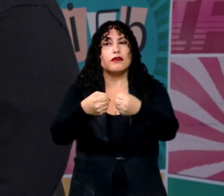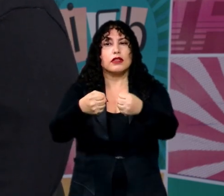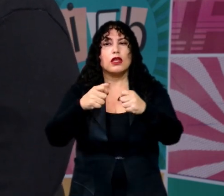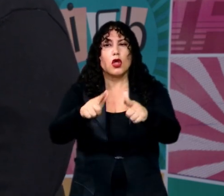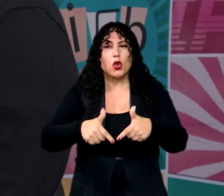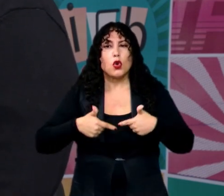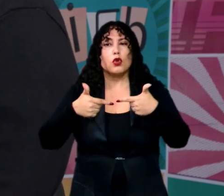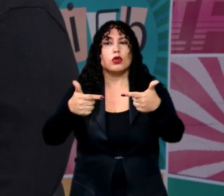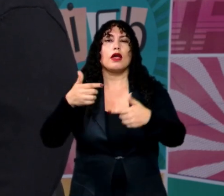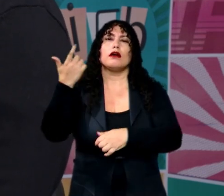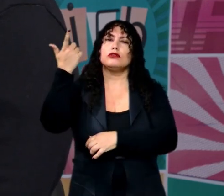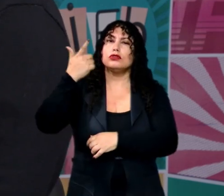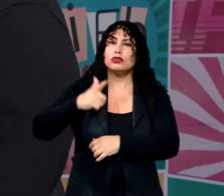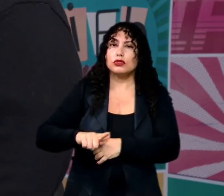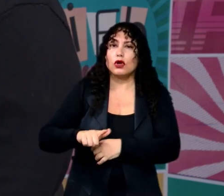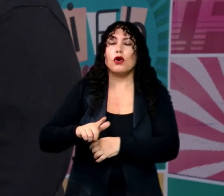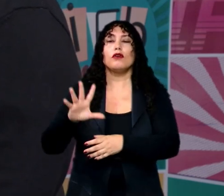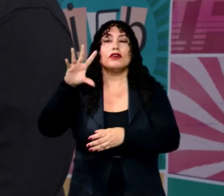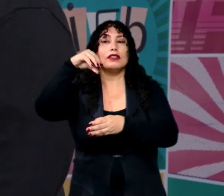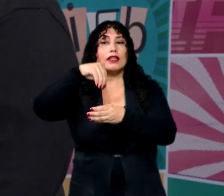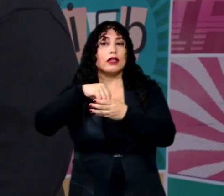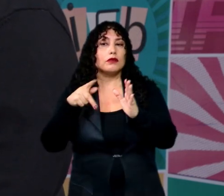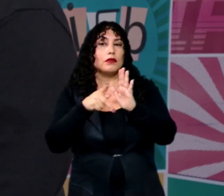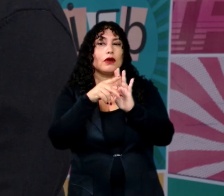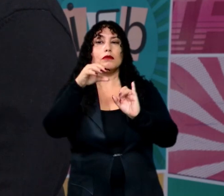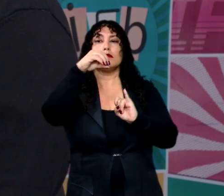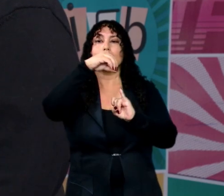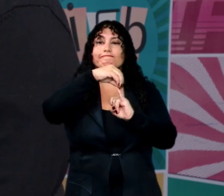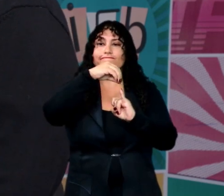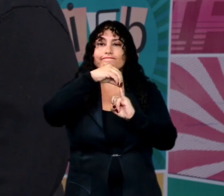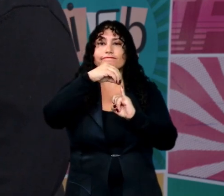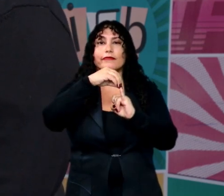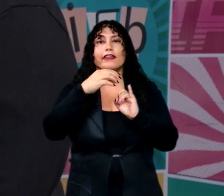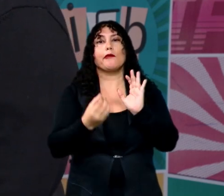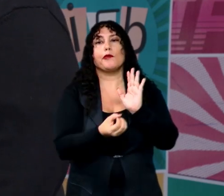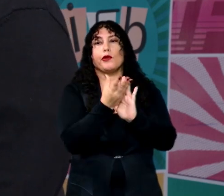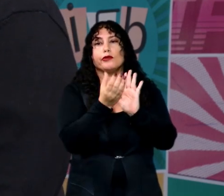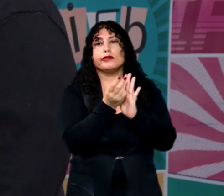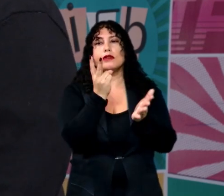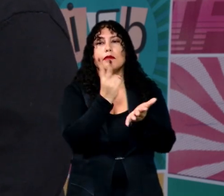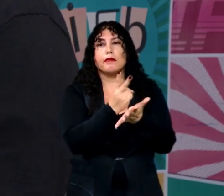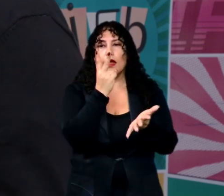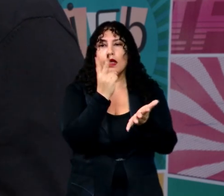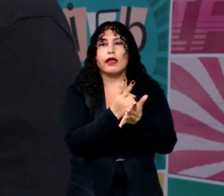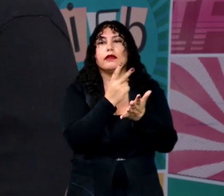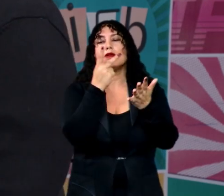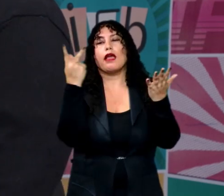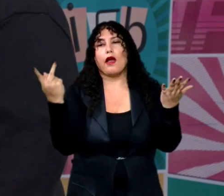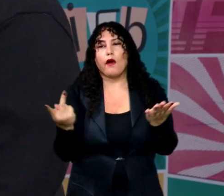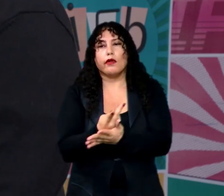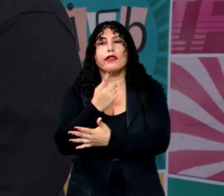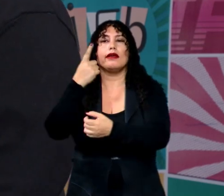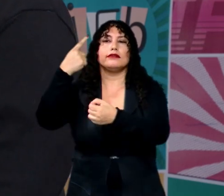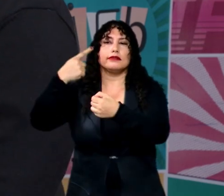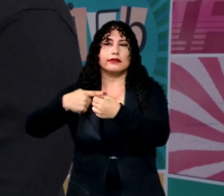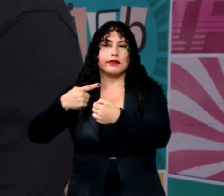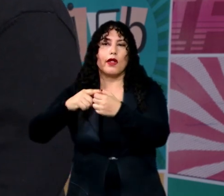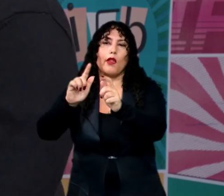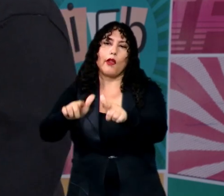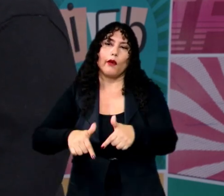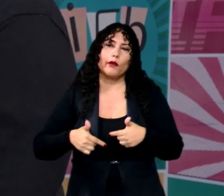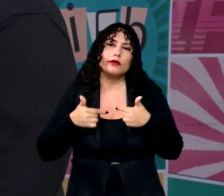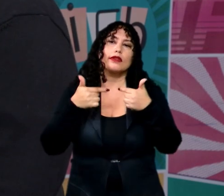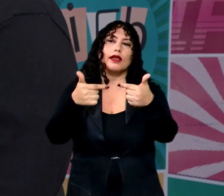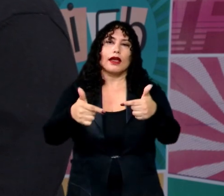porque senão, de novo, senão dentro do próprio instituto a gente fica reproduzindo a mesma coisa que acontece na cidade, Sim. ou seja,